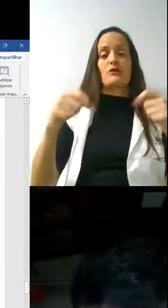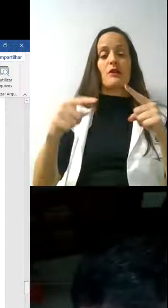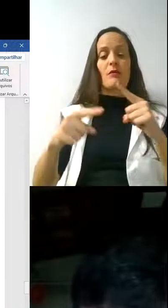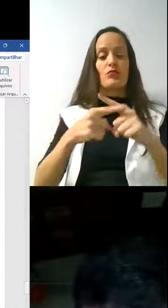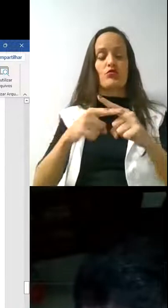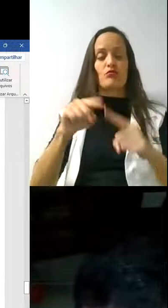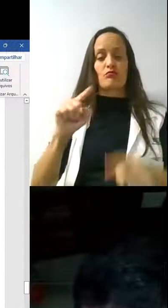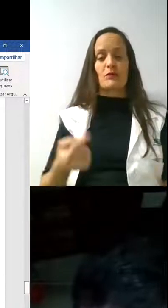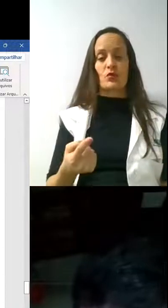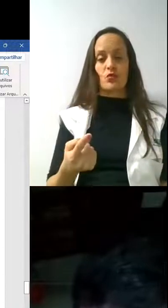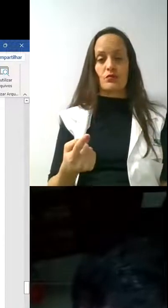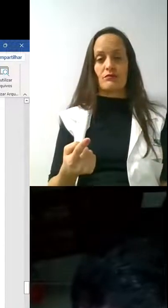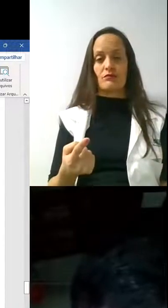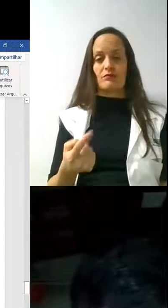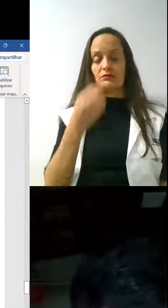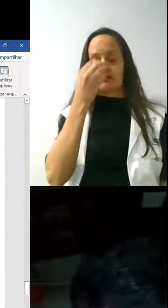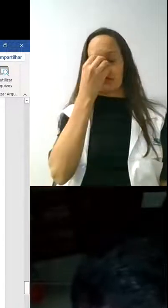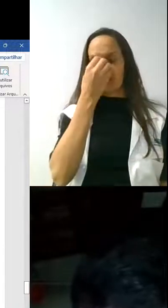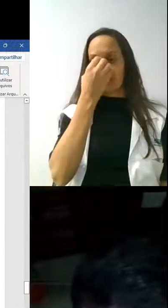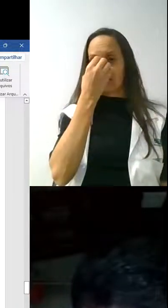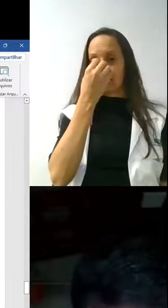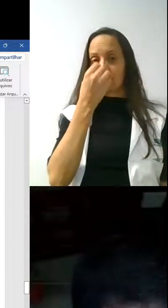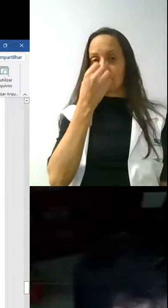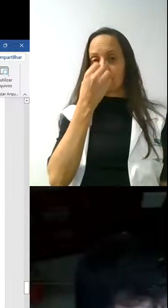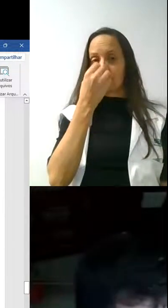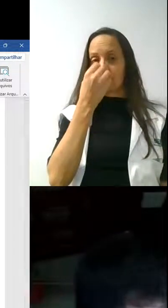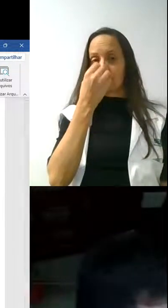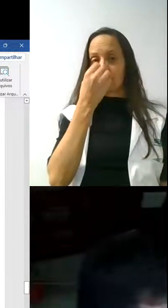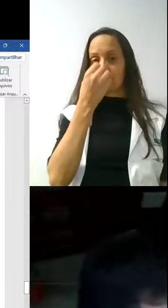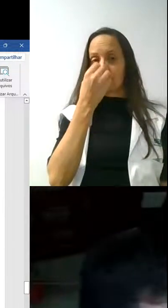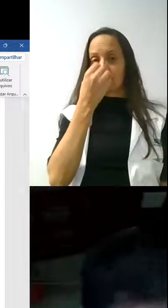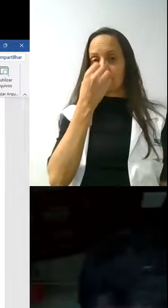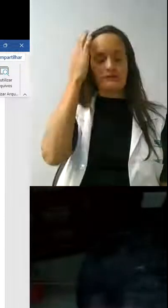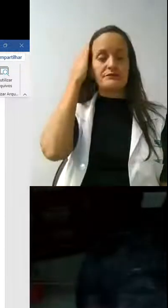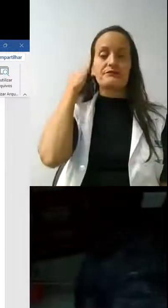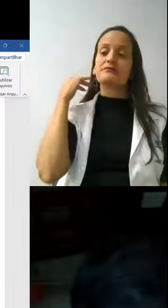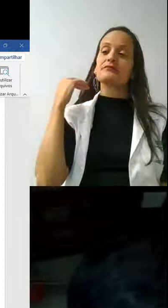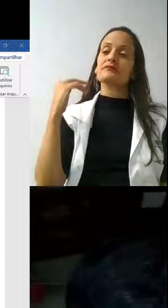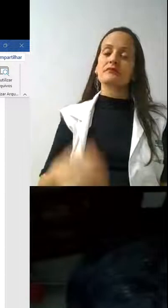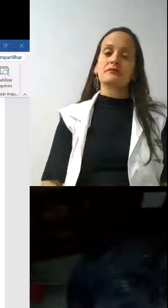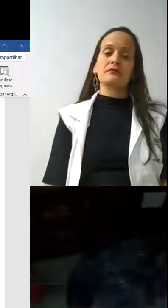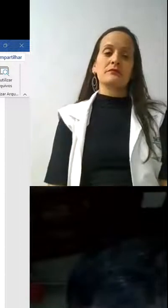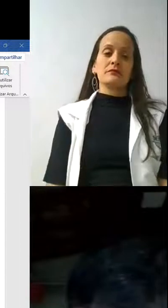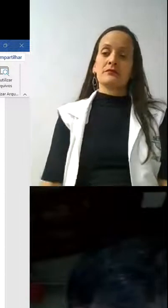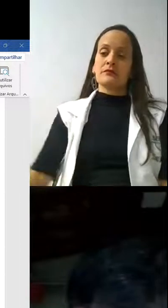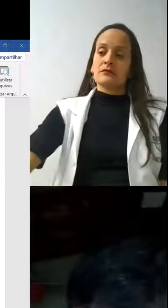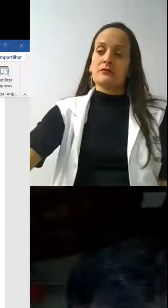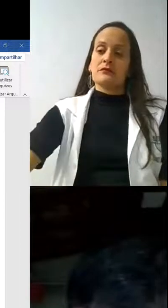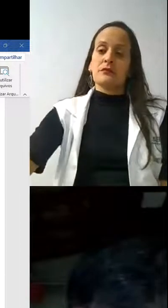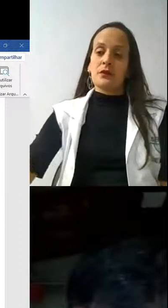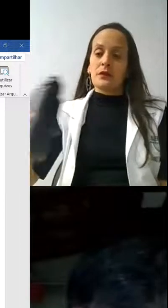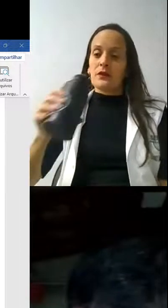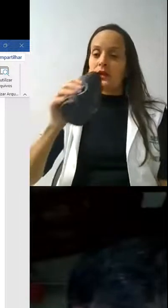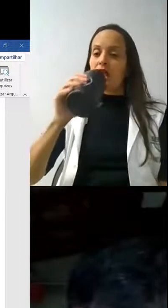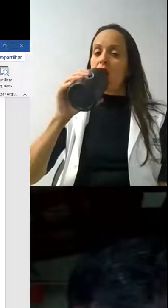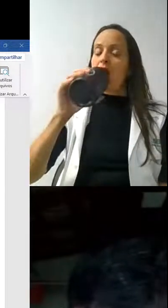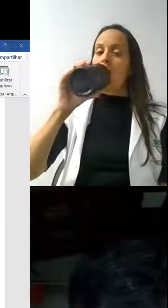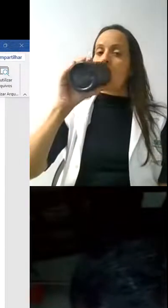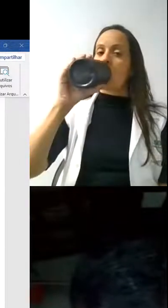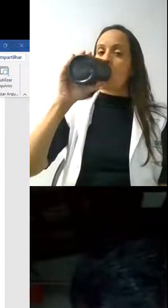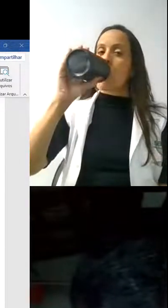Por isso que eu fiz aqui, ó. Vou fazer aqui novamente, ó. Fazer só a redução, que aí eu explico essa questão de novo. Então,